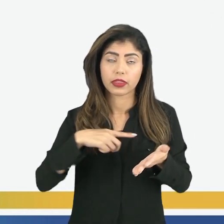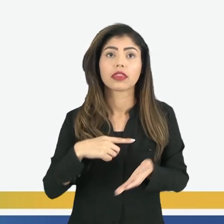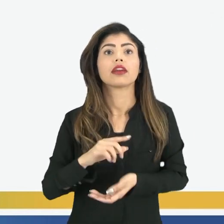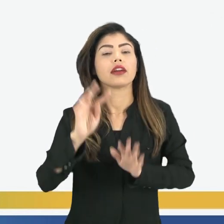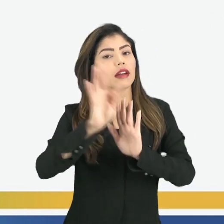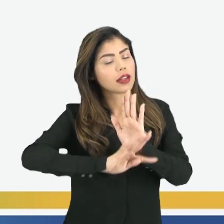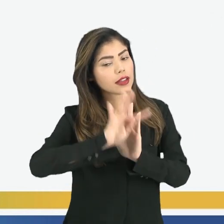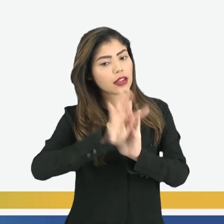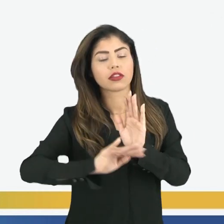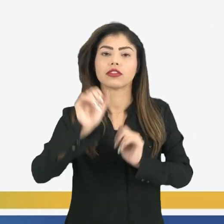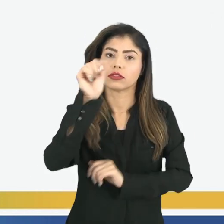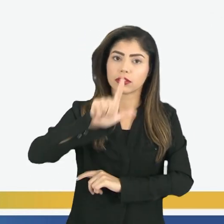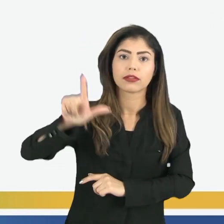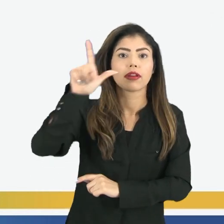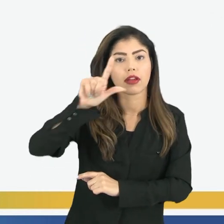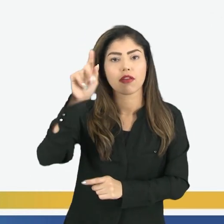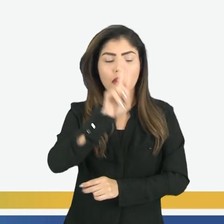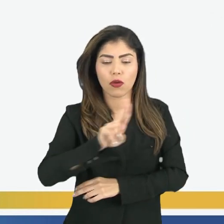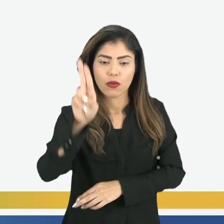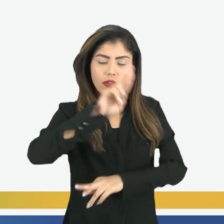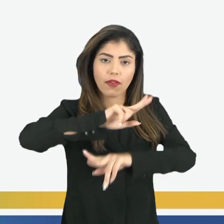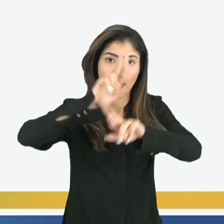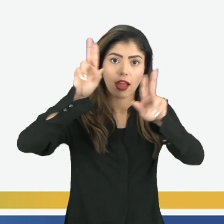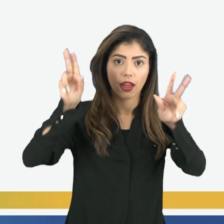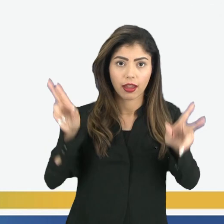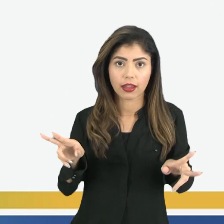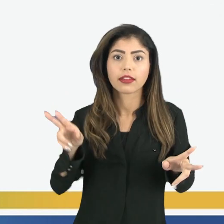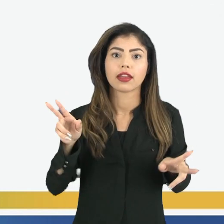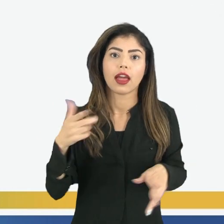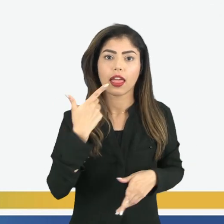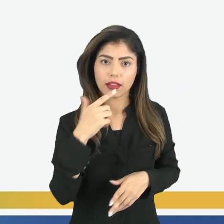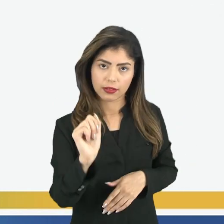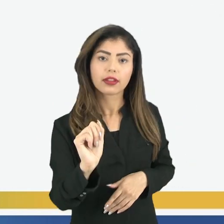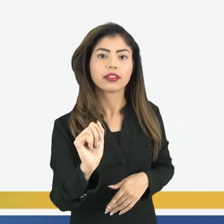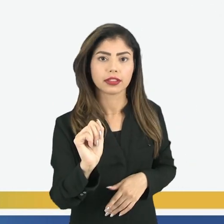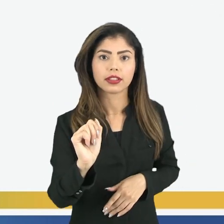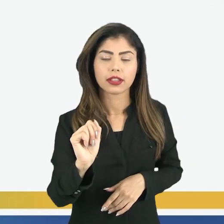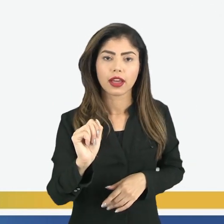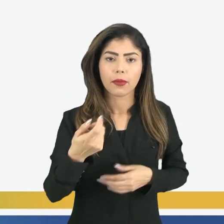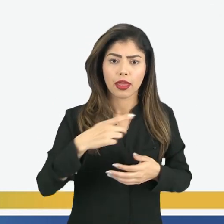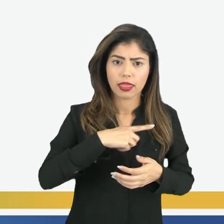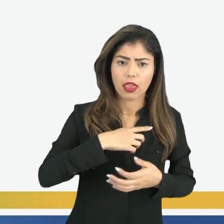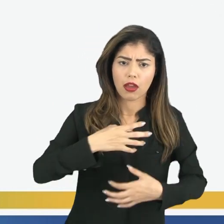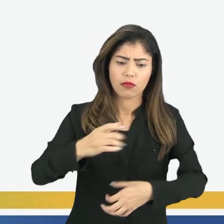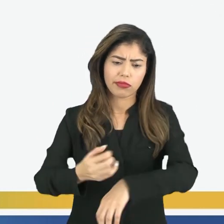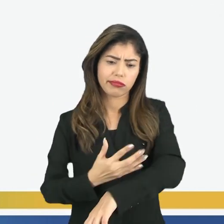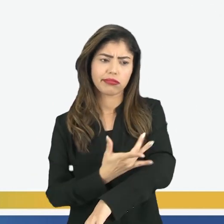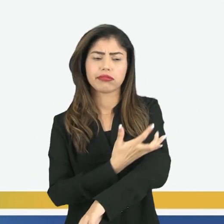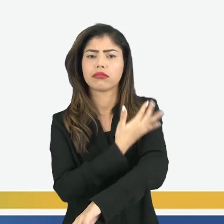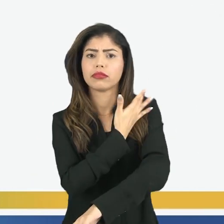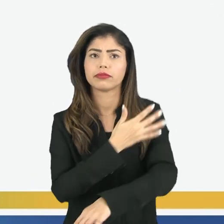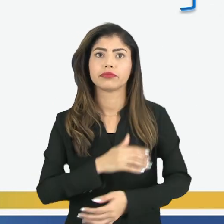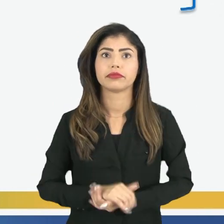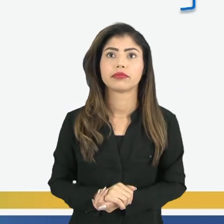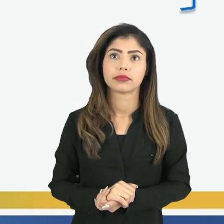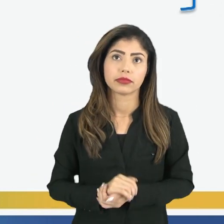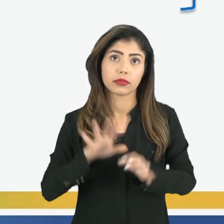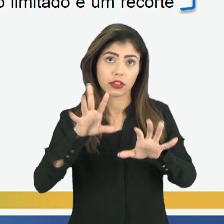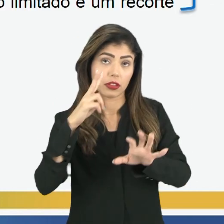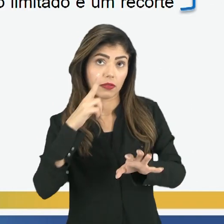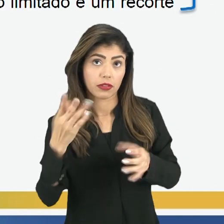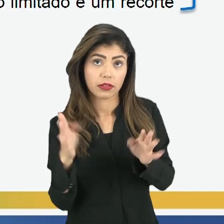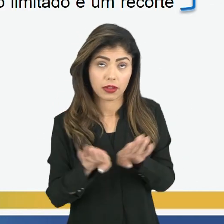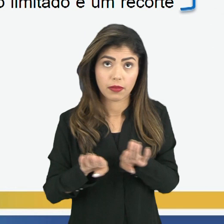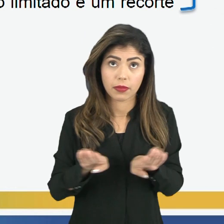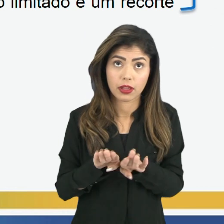textos literários que fazem uso de vários recursos da linguagem para despertar diversas emoções. E a gente viu também